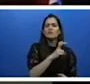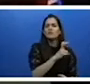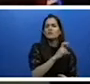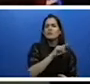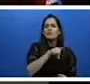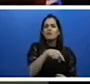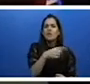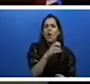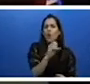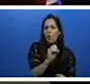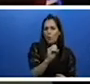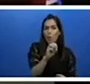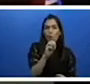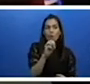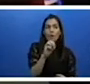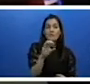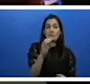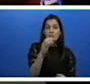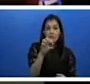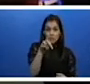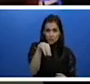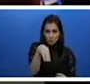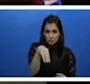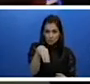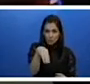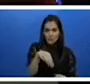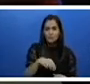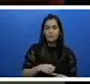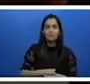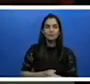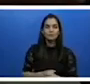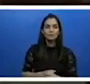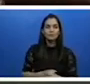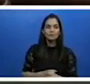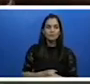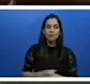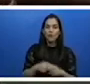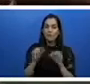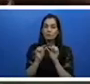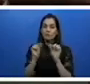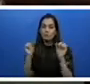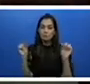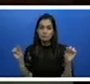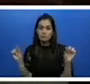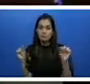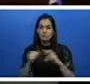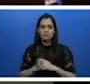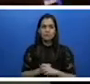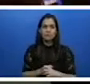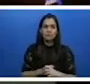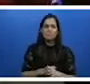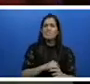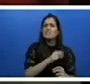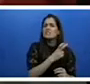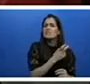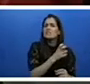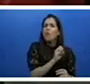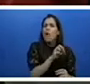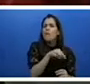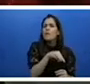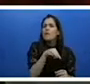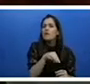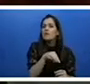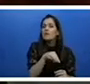porque o 5,0 é 5 inteiros. Olha o tamanho que fica. E 50